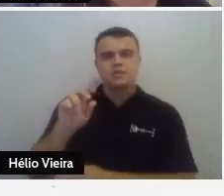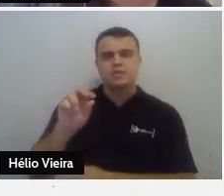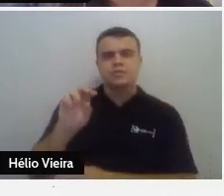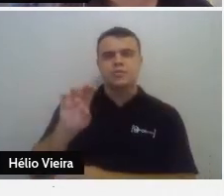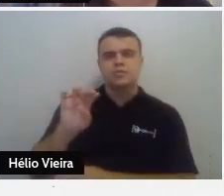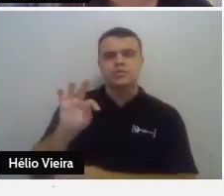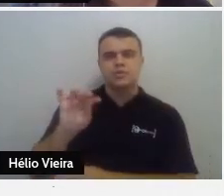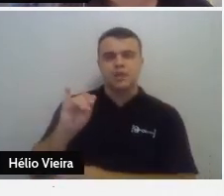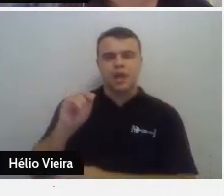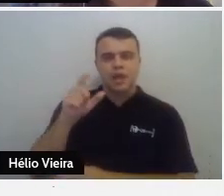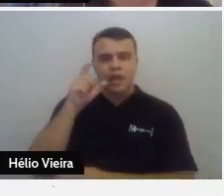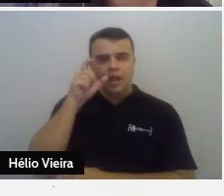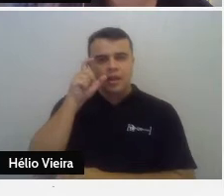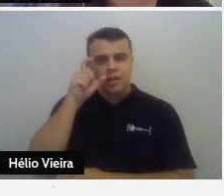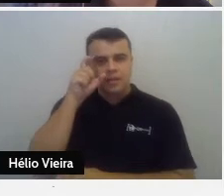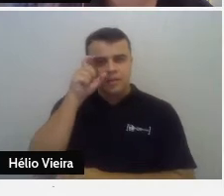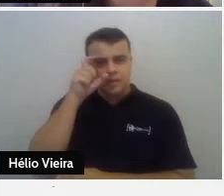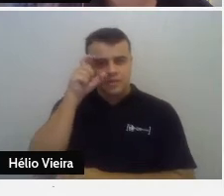Então,